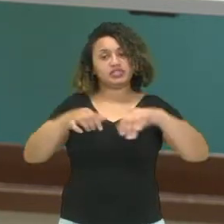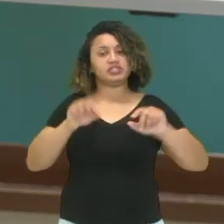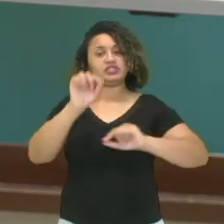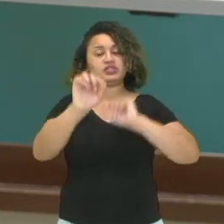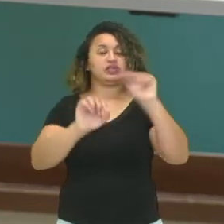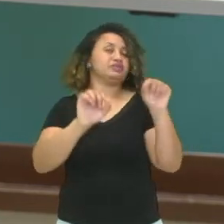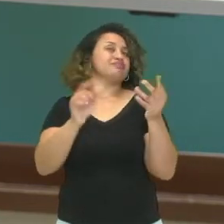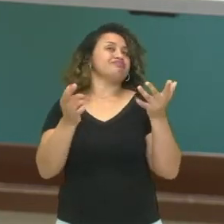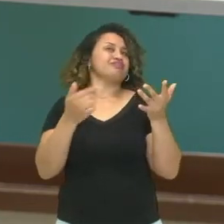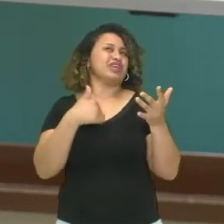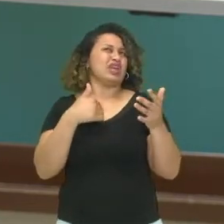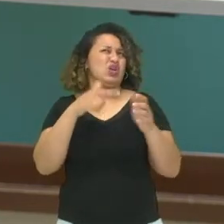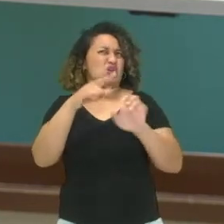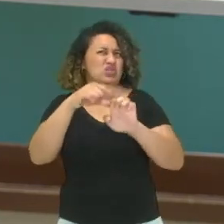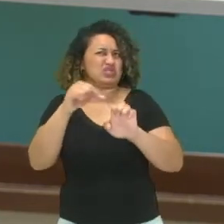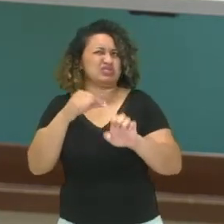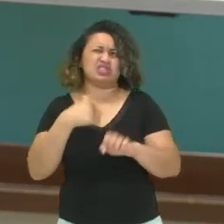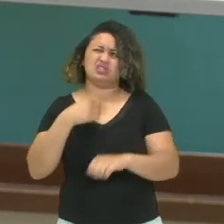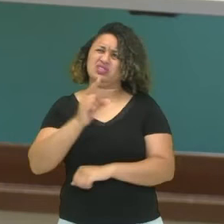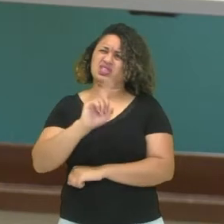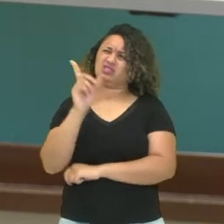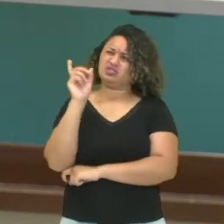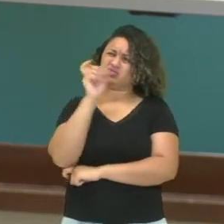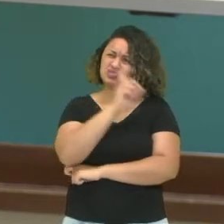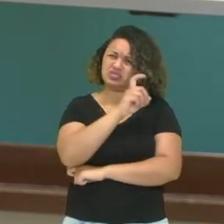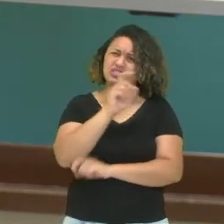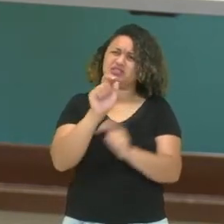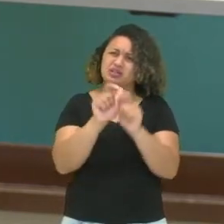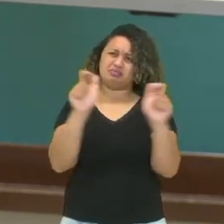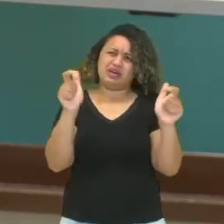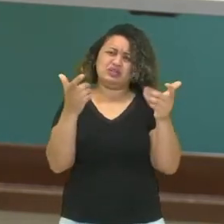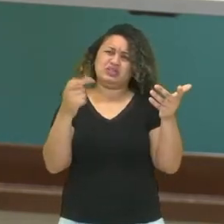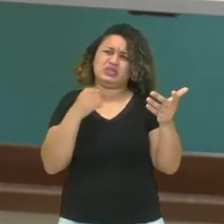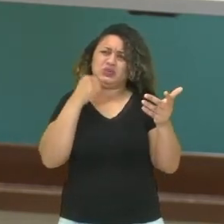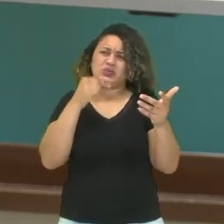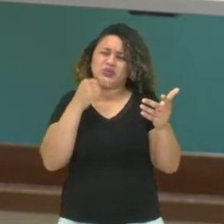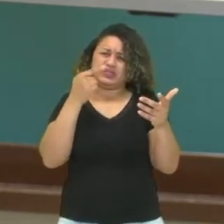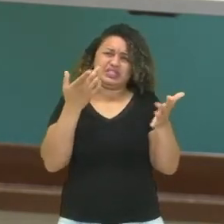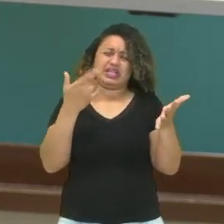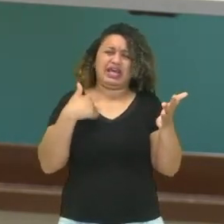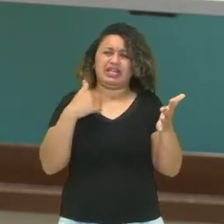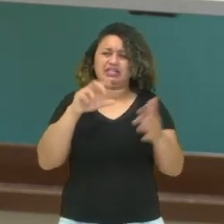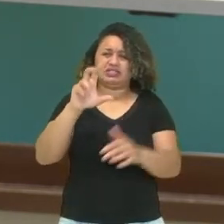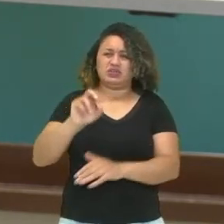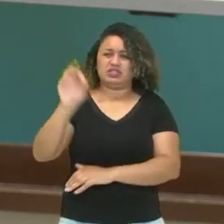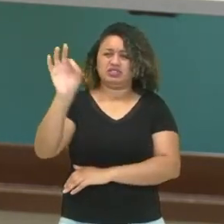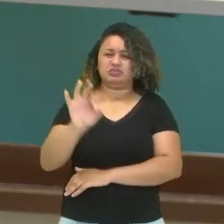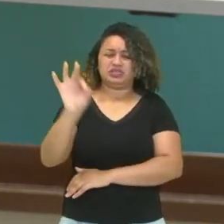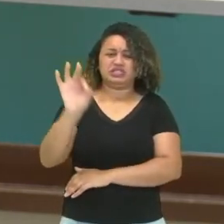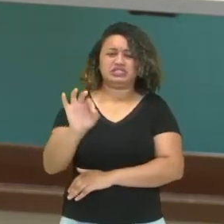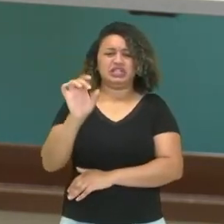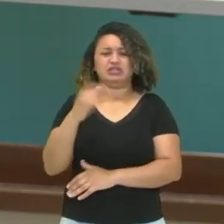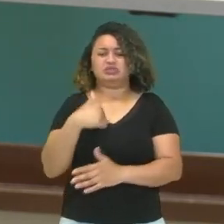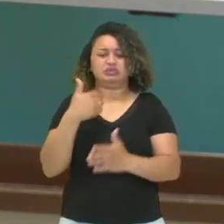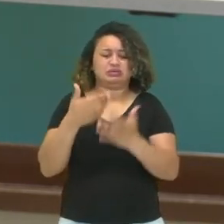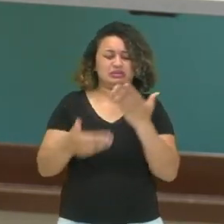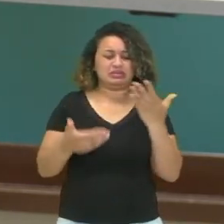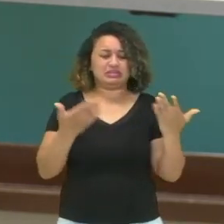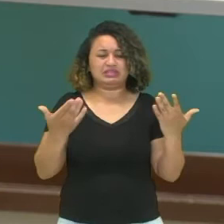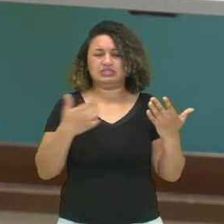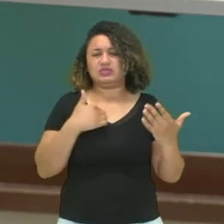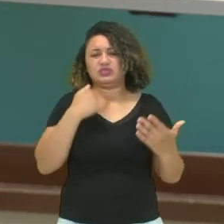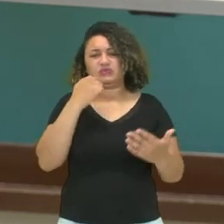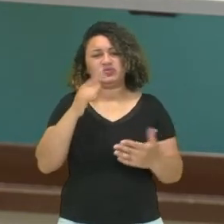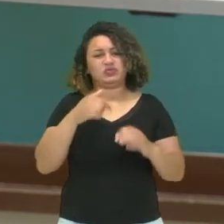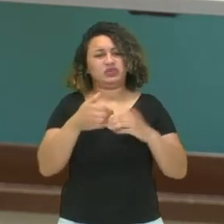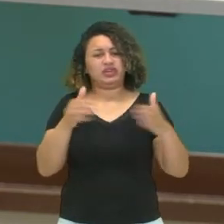vou empreender não, porque é muito difícil e a maioria acaba perto de 50% fracassando, então não vou empreender, vou